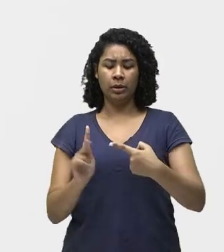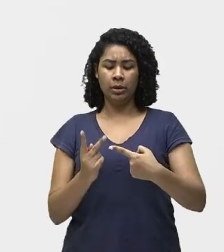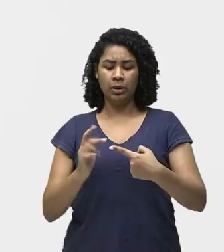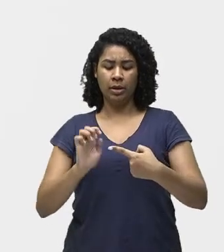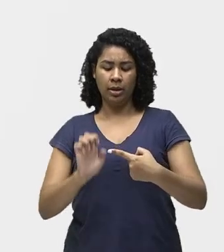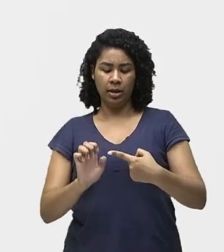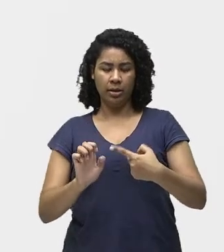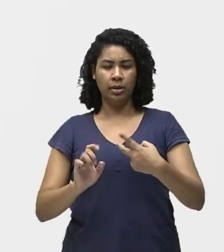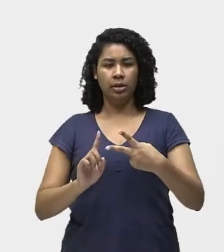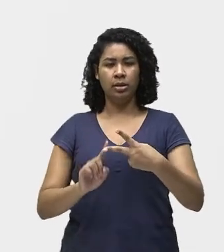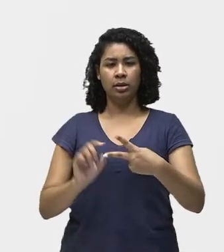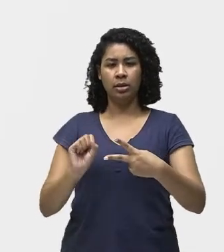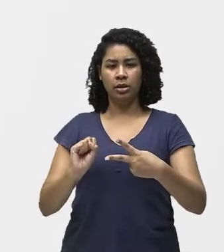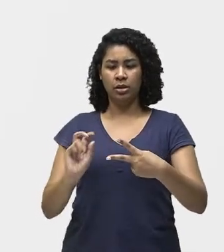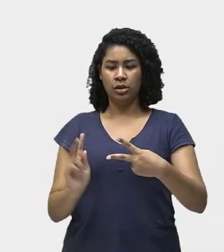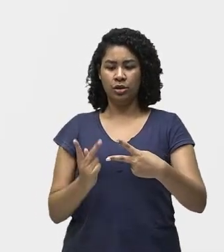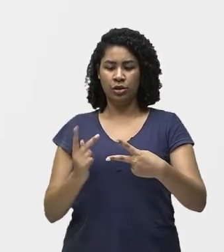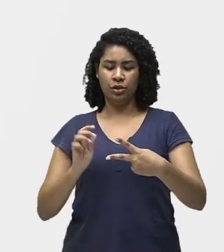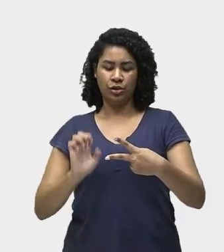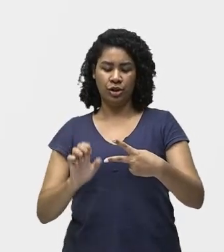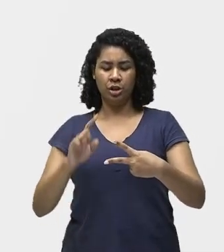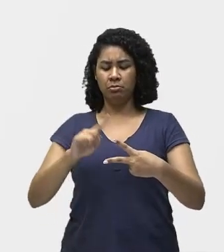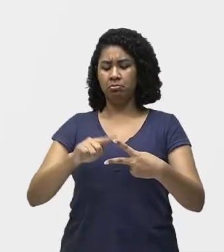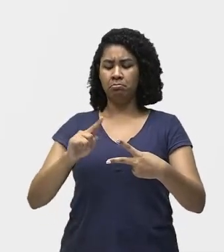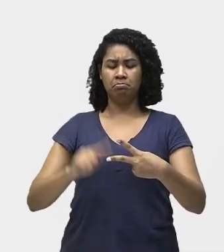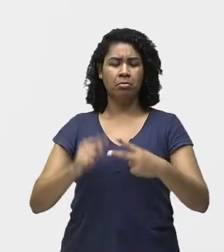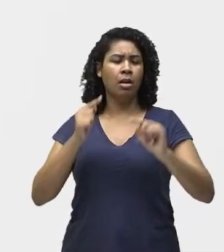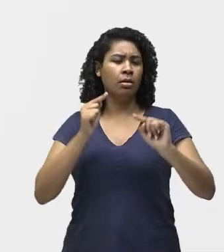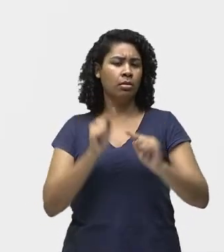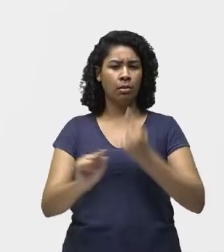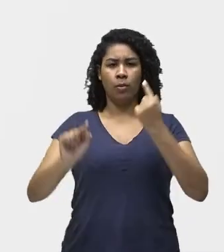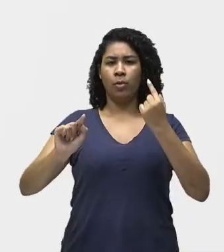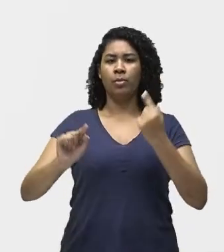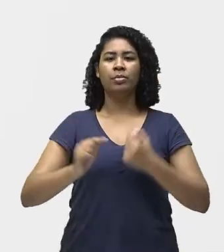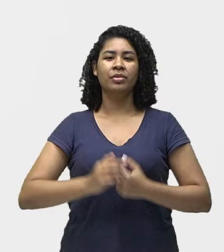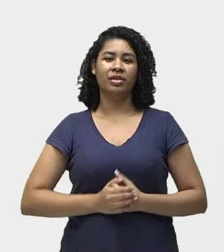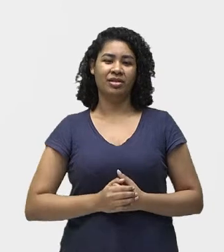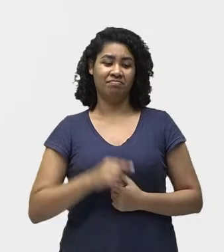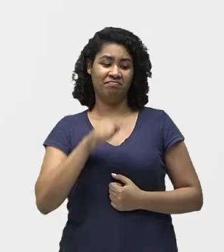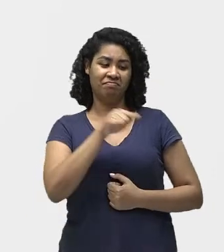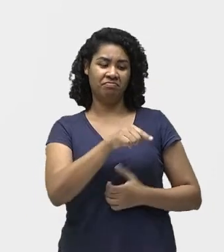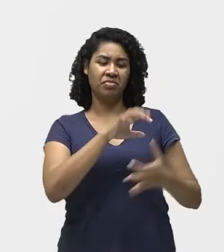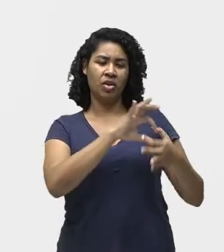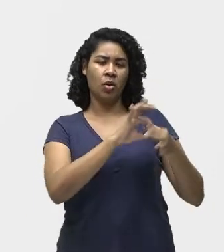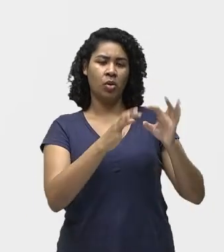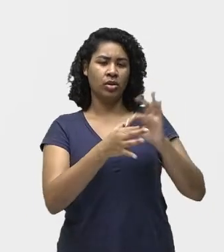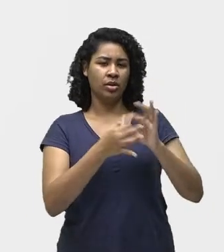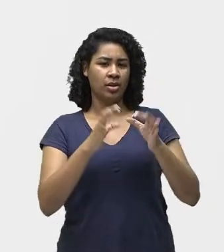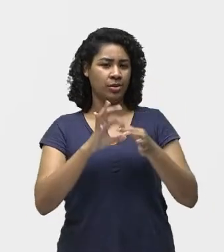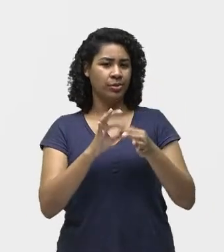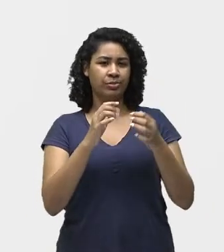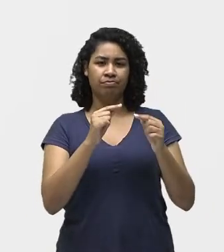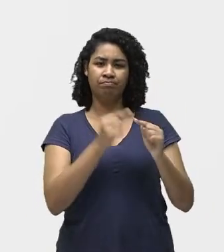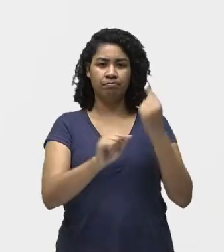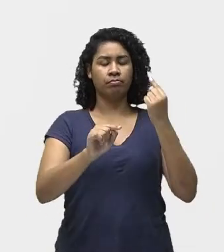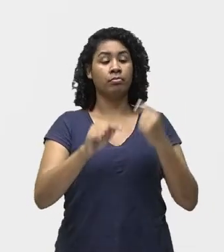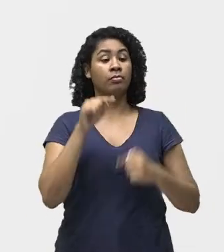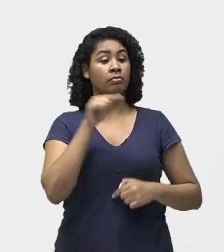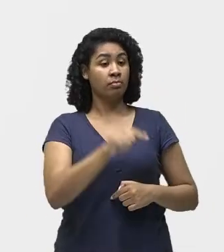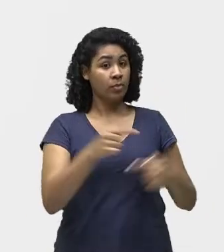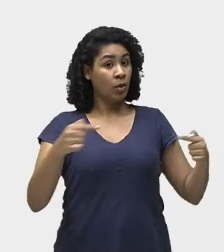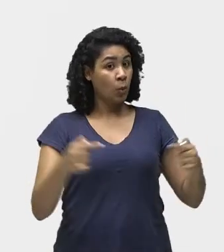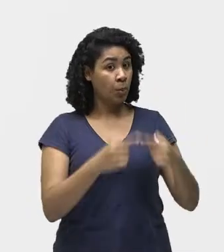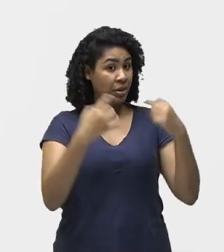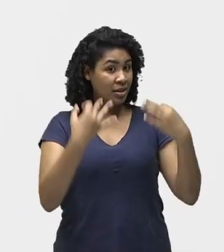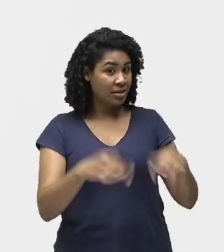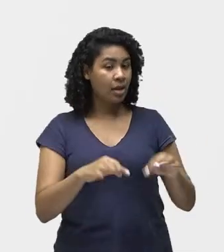ou ela, she, como na língua portuguesa. Nessas situações, usaremos o pronome it.